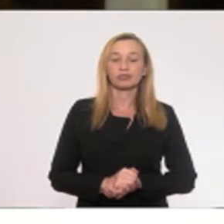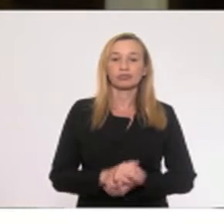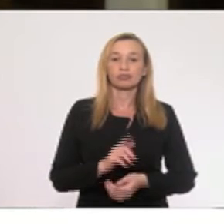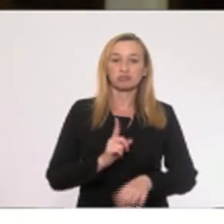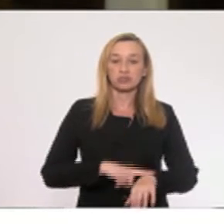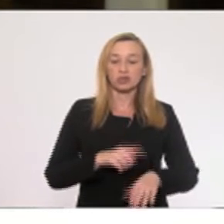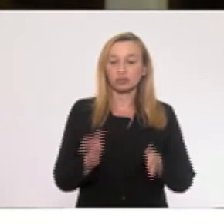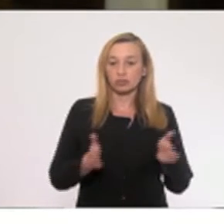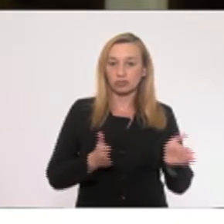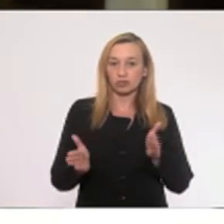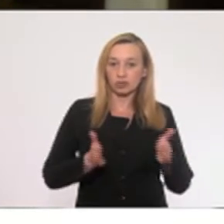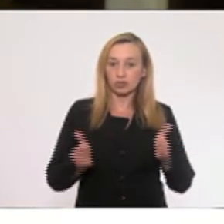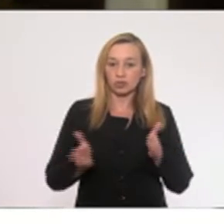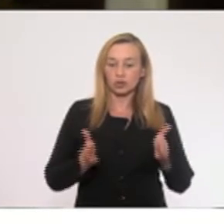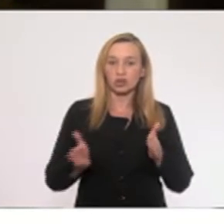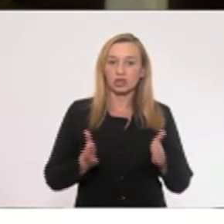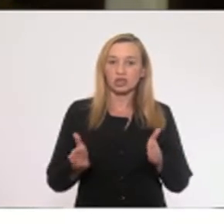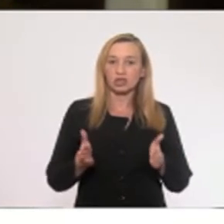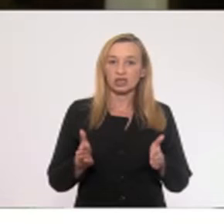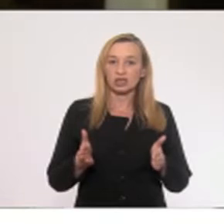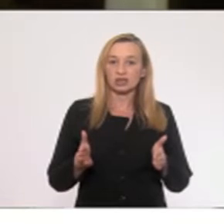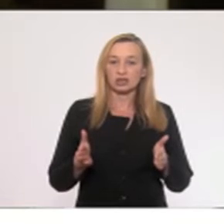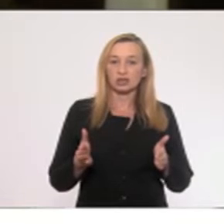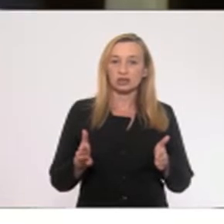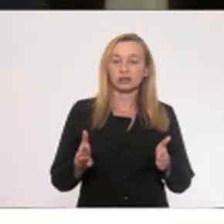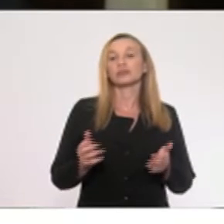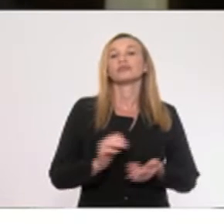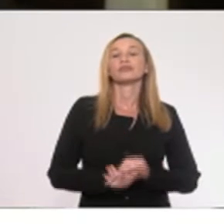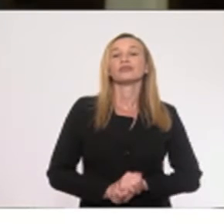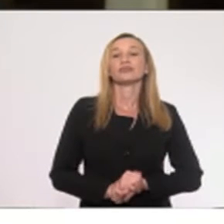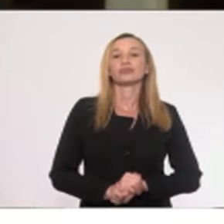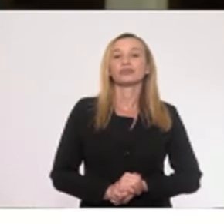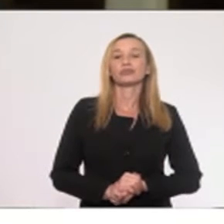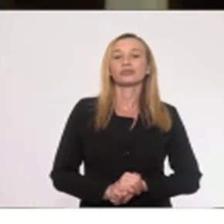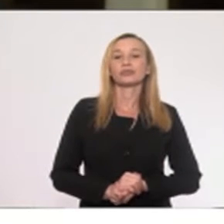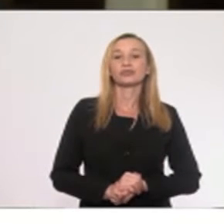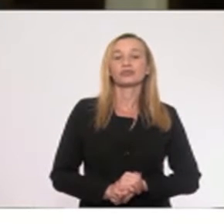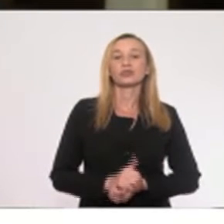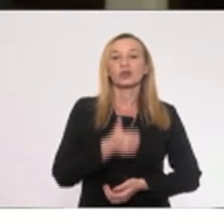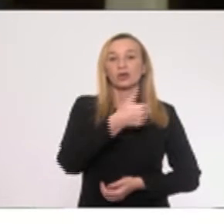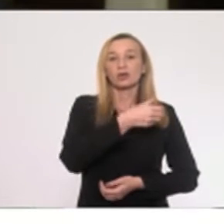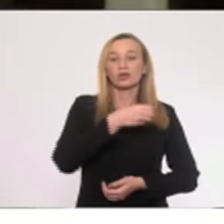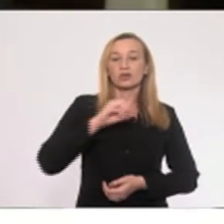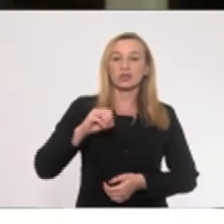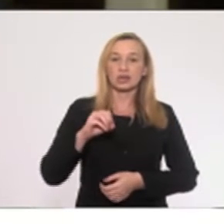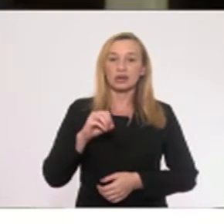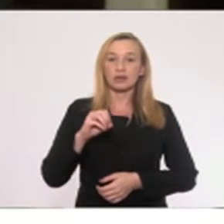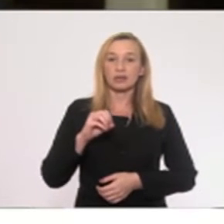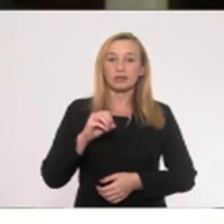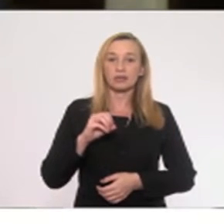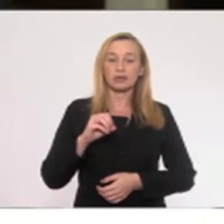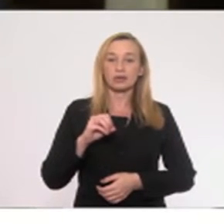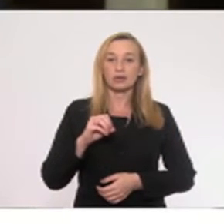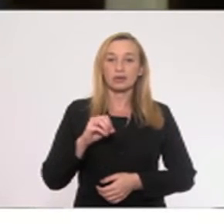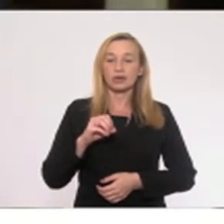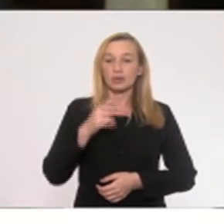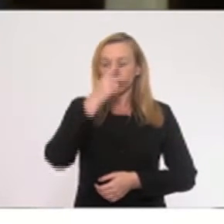período, mas a cada trimestre ou a cada semestre, os 100 maiores devedores da dívida